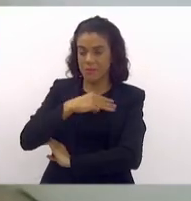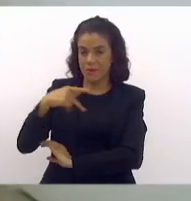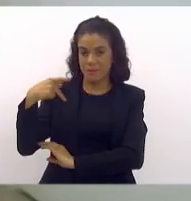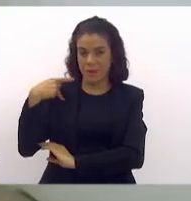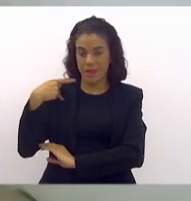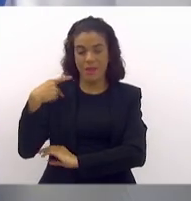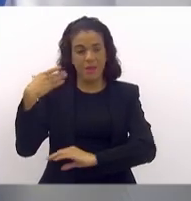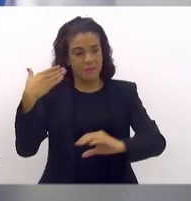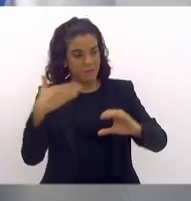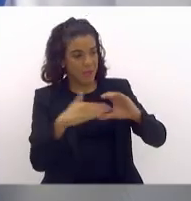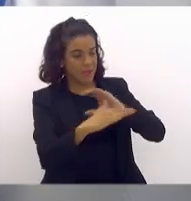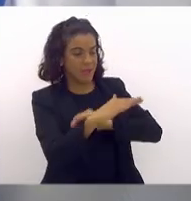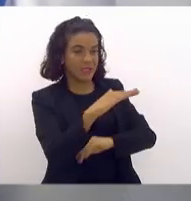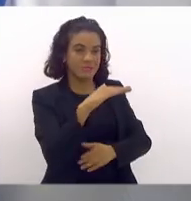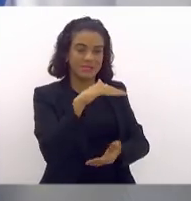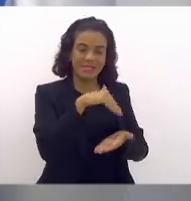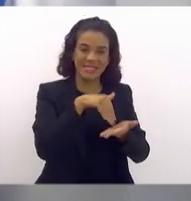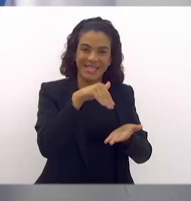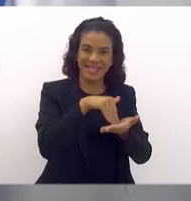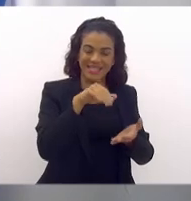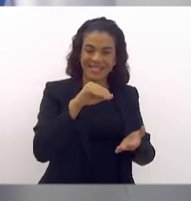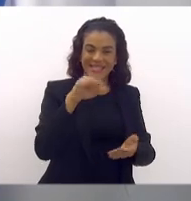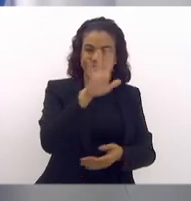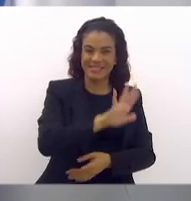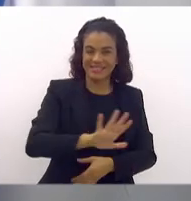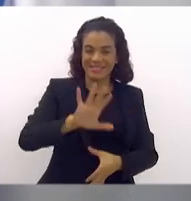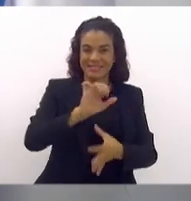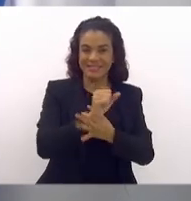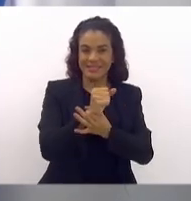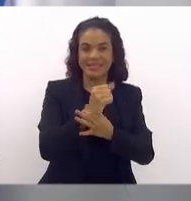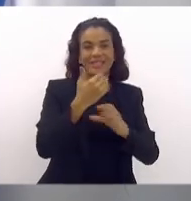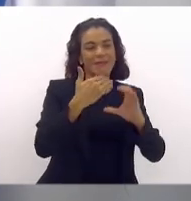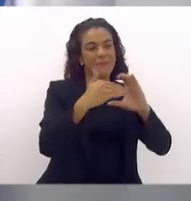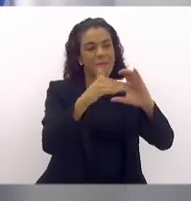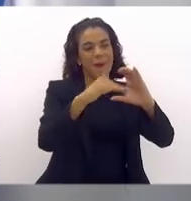senhora mandasse para a Secretaria Nacional de Segurança, que mandaria para